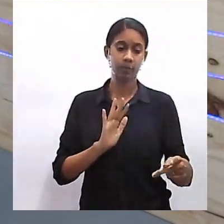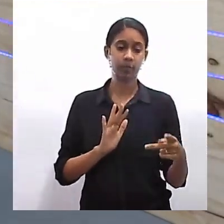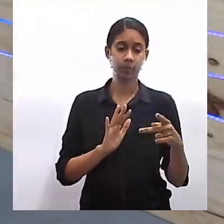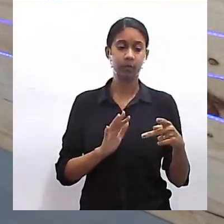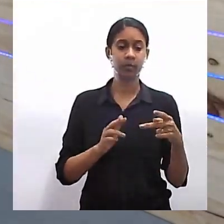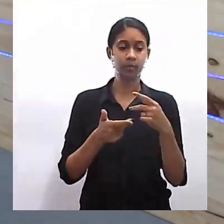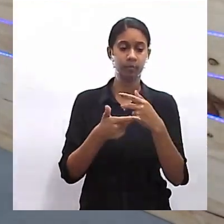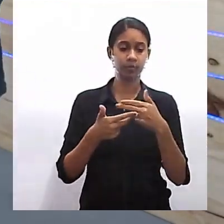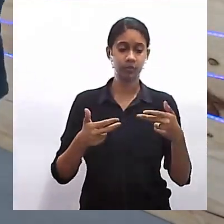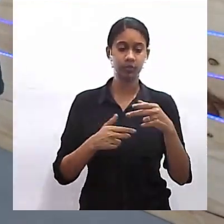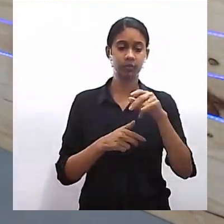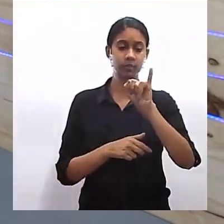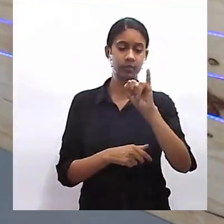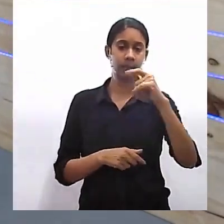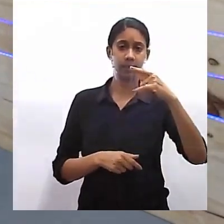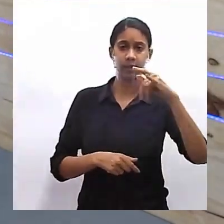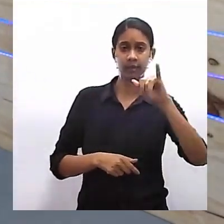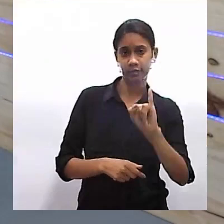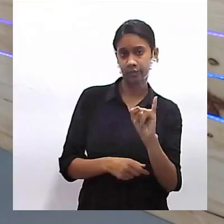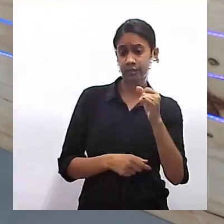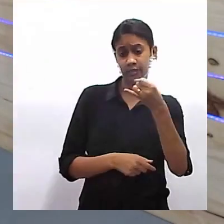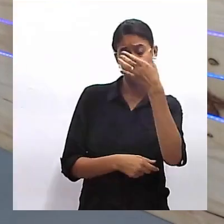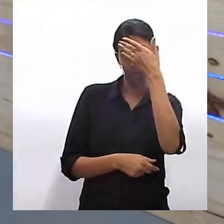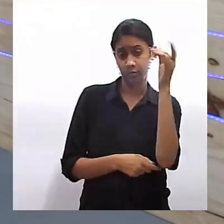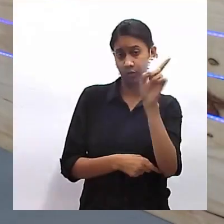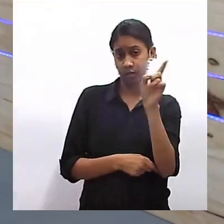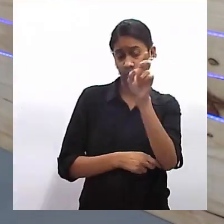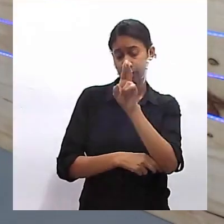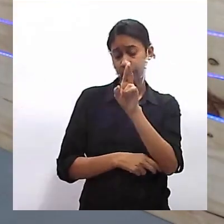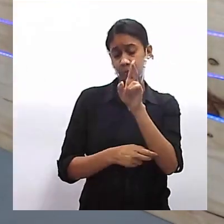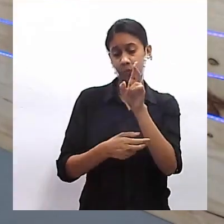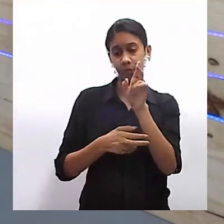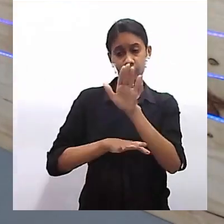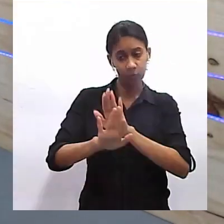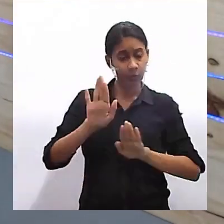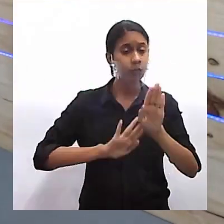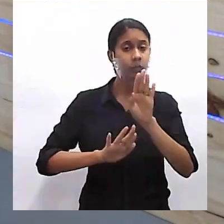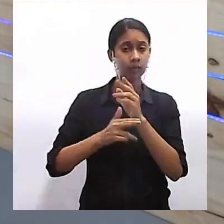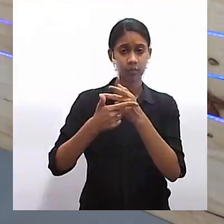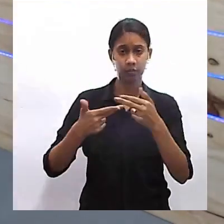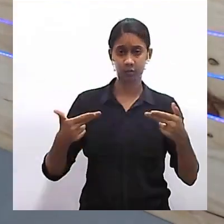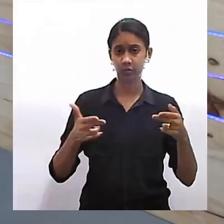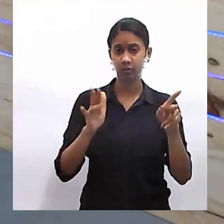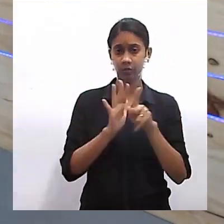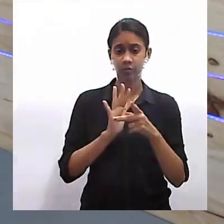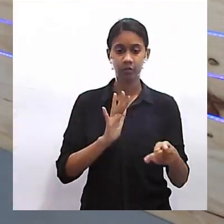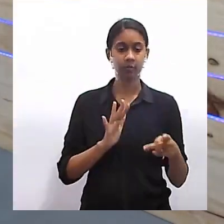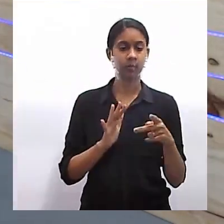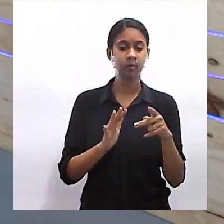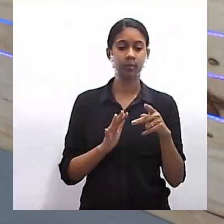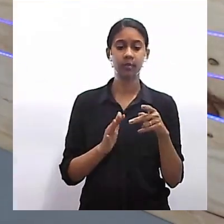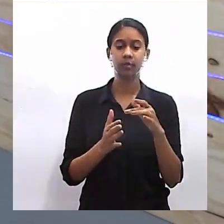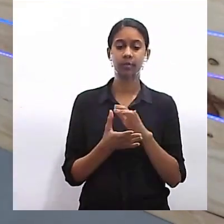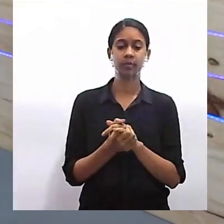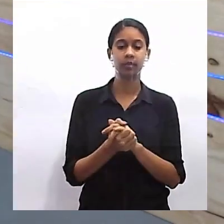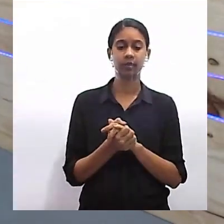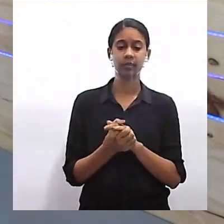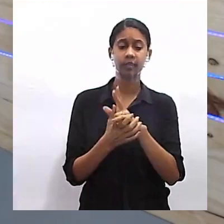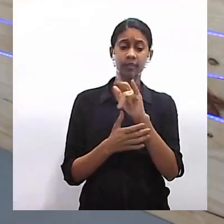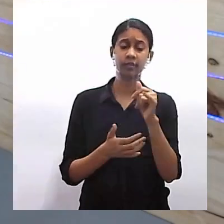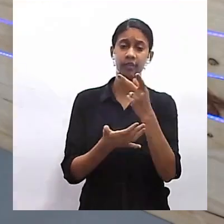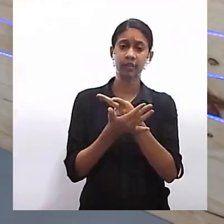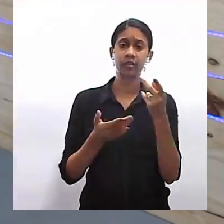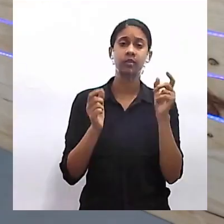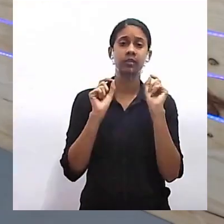menor, né? Se o funcionário não cuida daquele equipamento, o equipamento que era para durar lá 2, 3 anos, vai durar em um